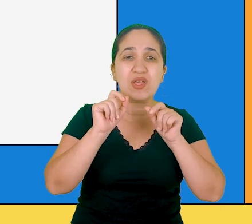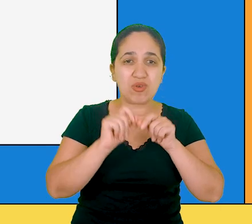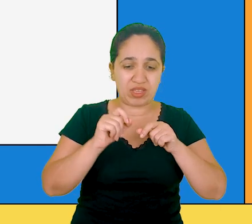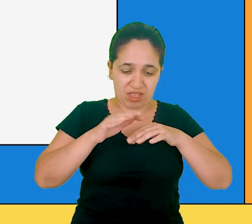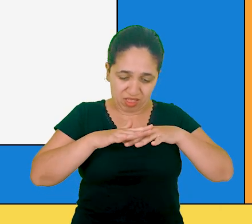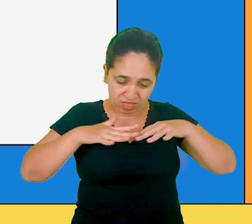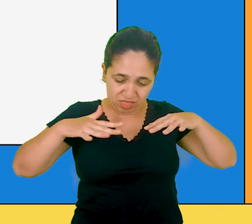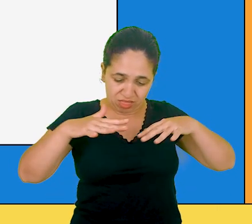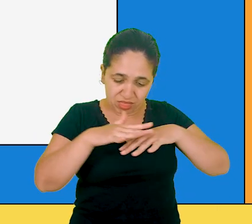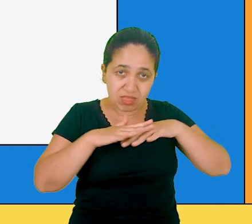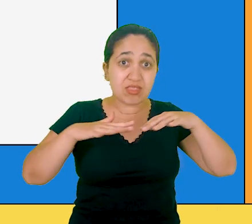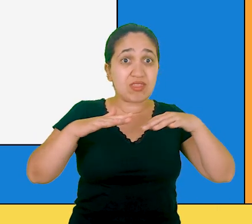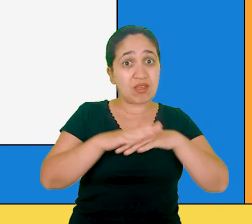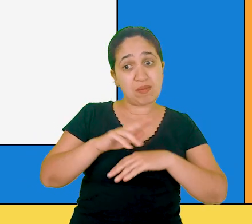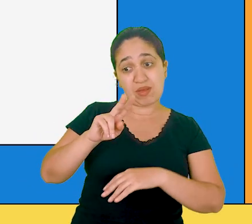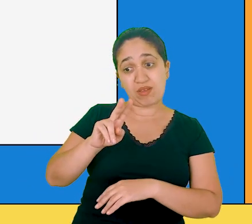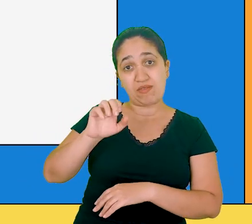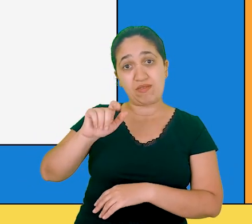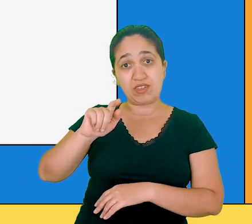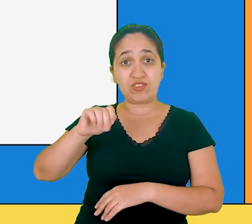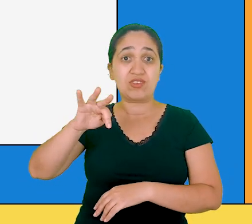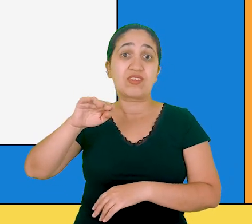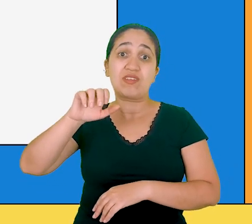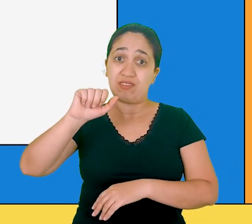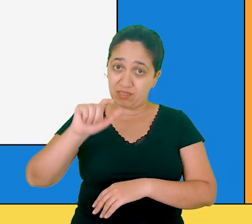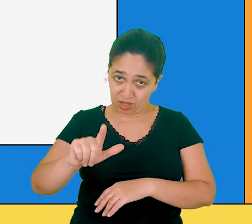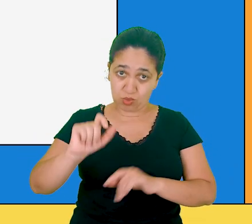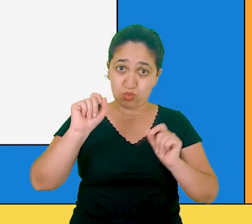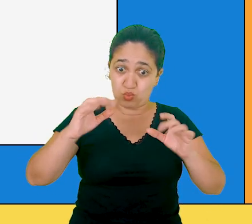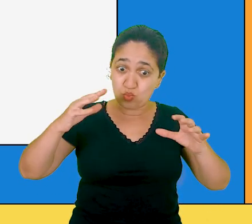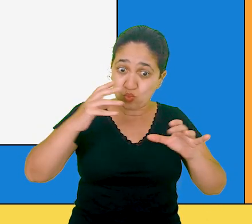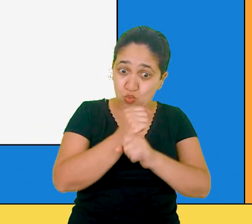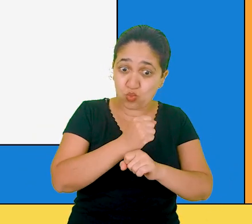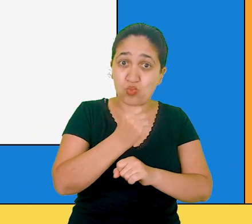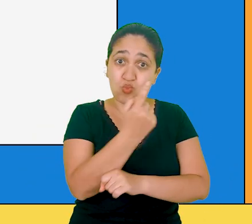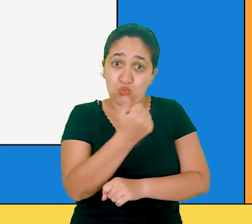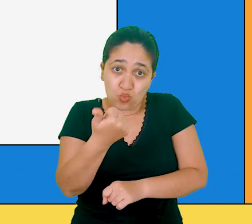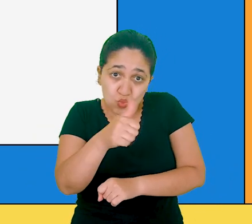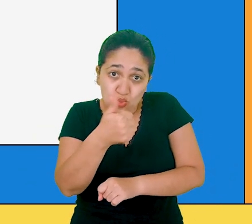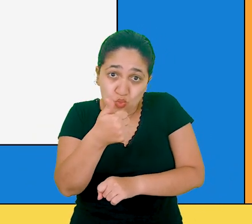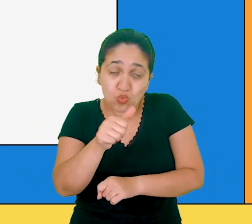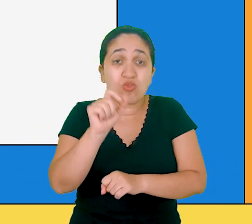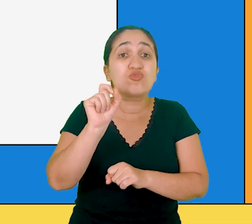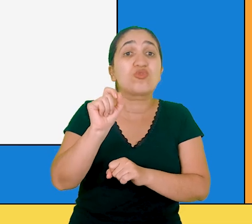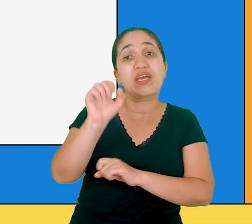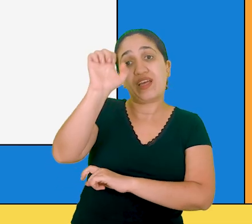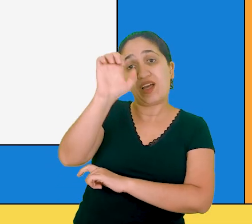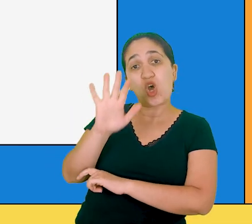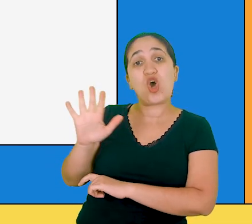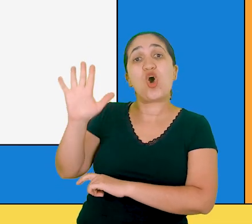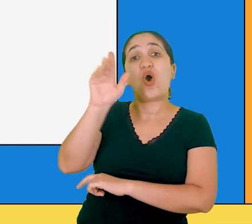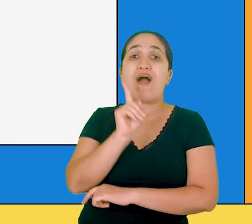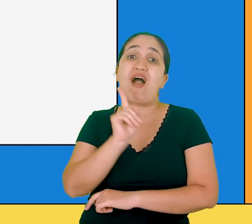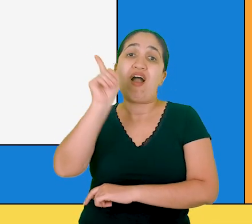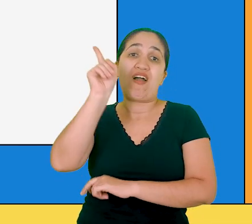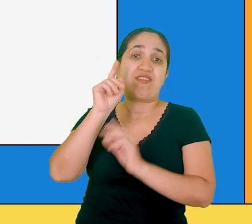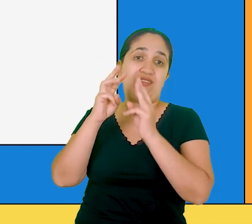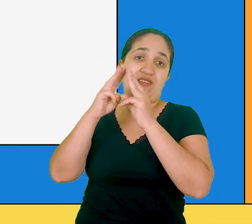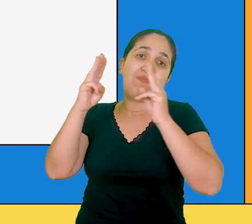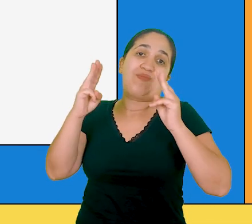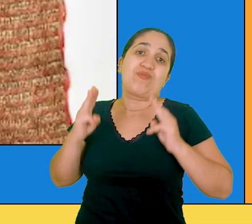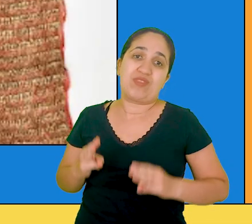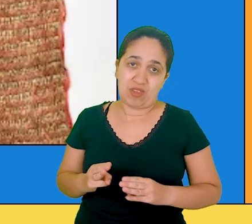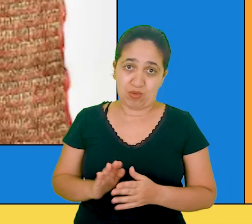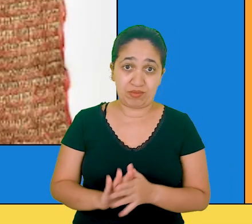fibra vegetal. Como falei, existem 11 mantos, todos eles estão em museus europeus.